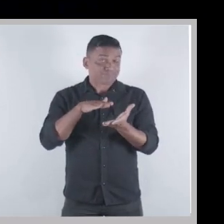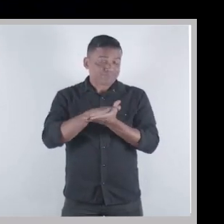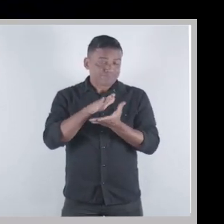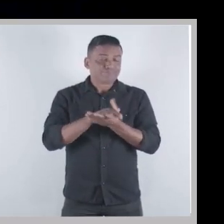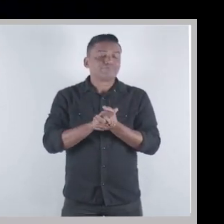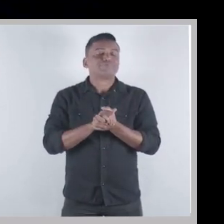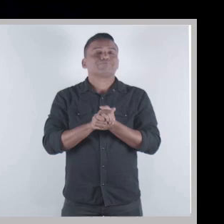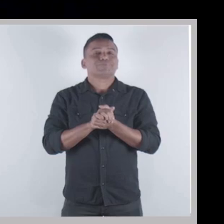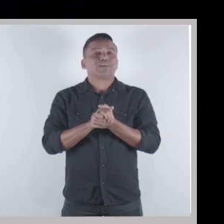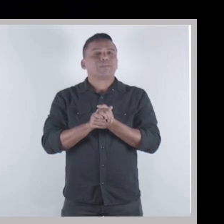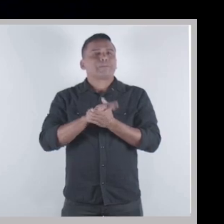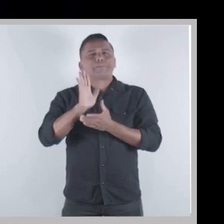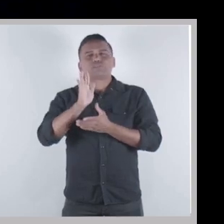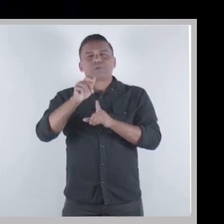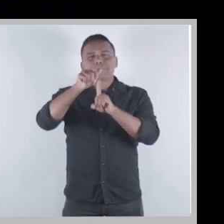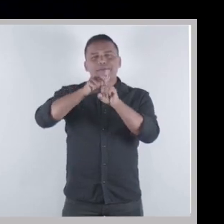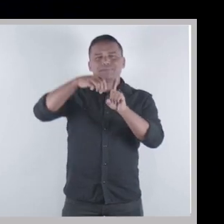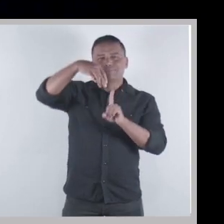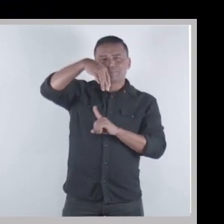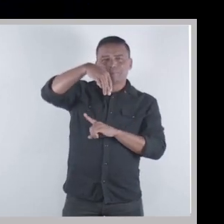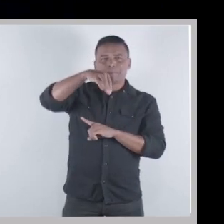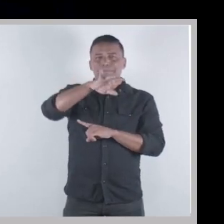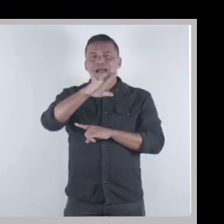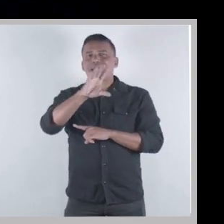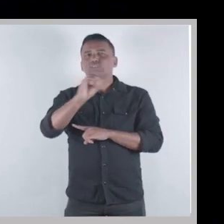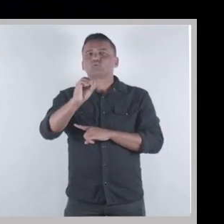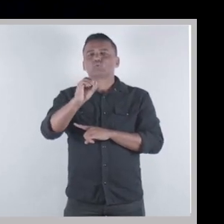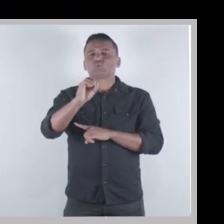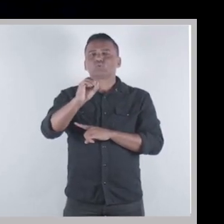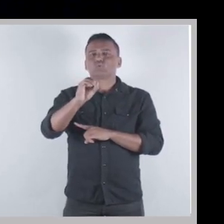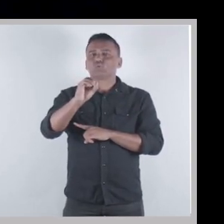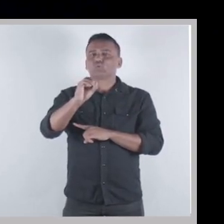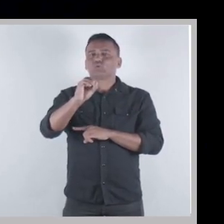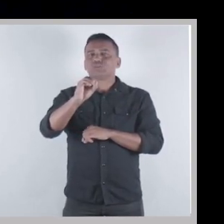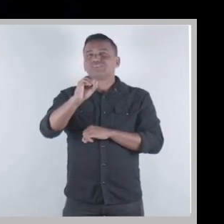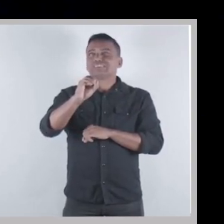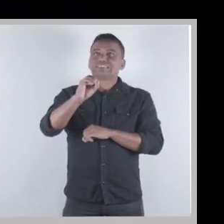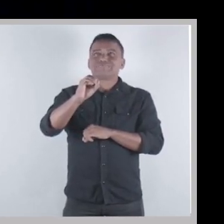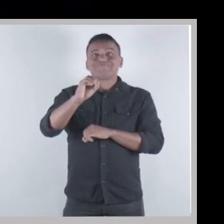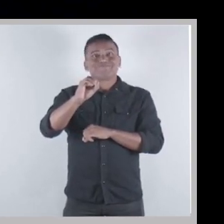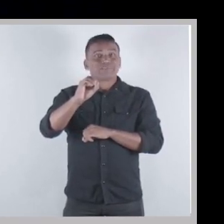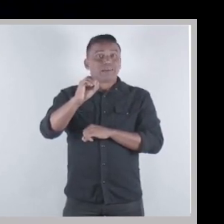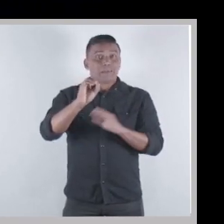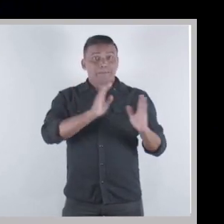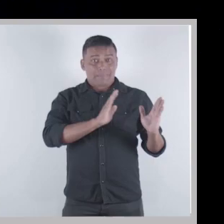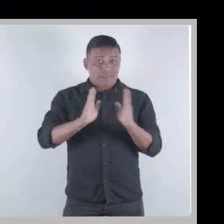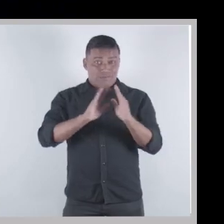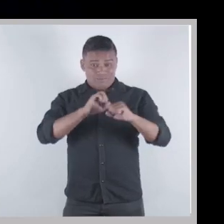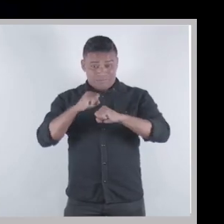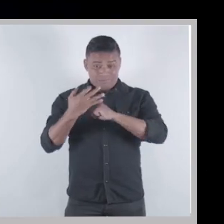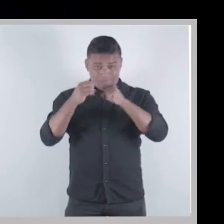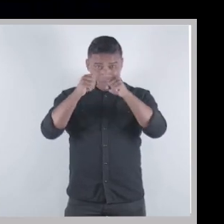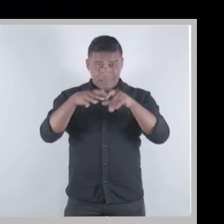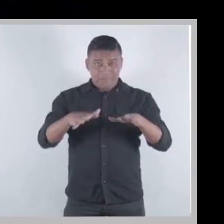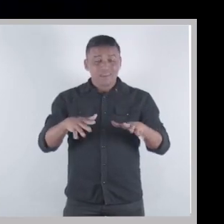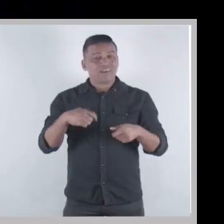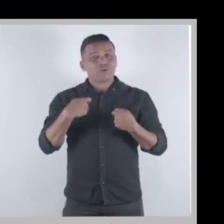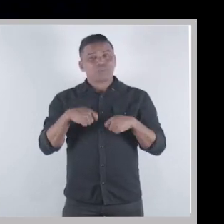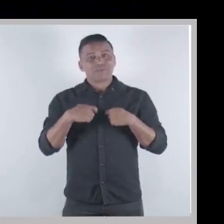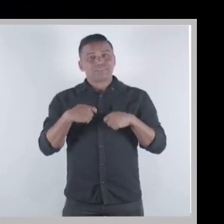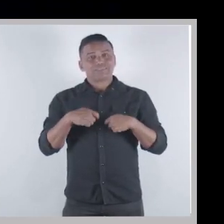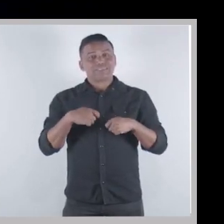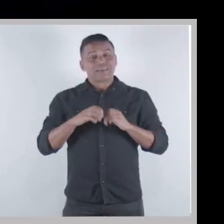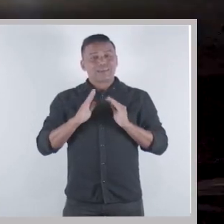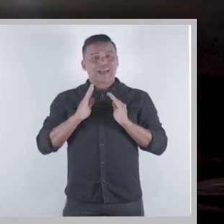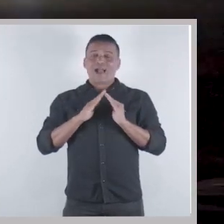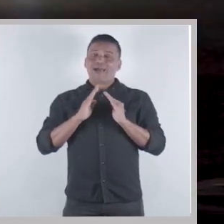mais precisamente em março, quando, em virtude da pandemia, eu precisei